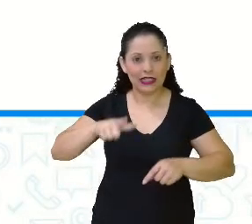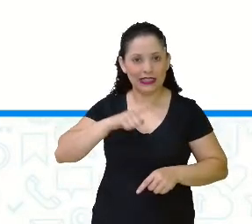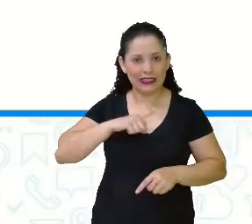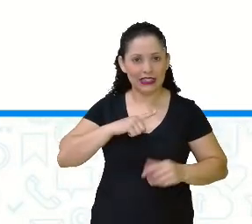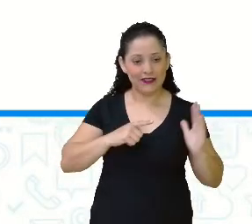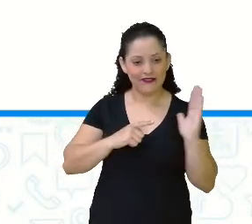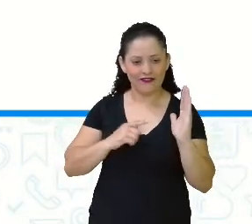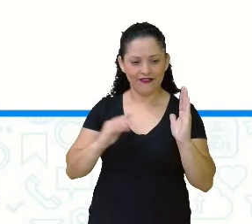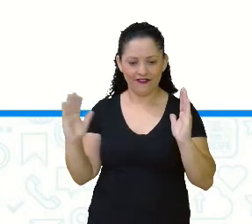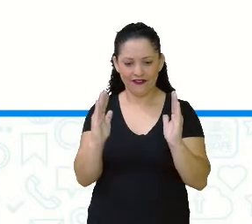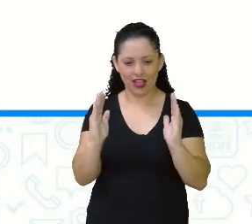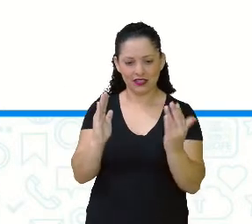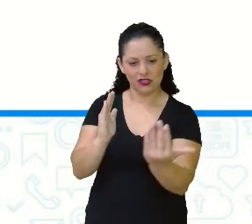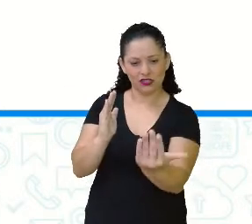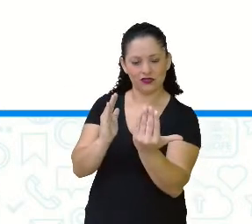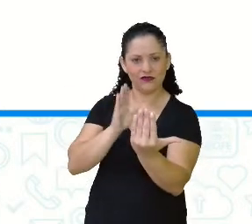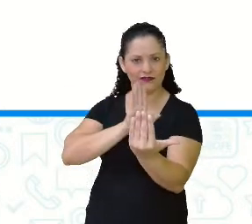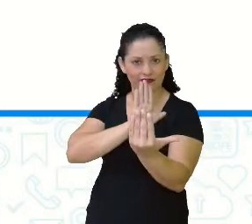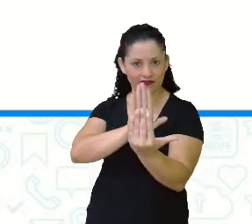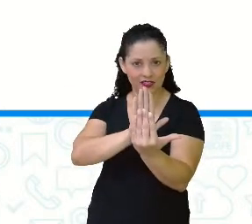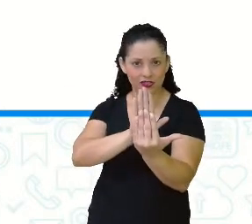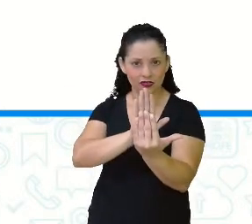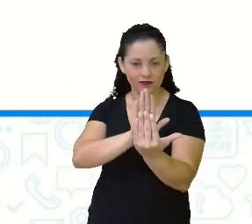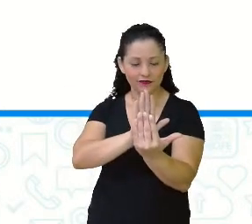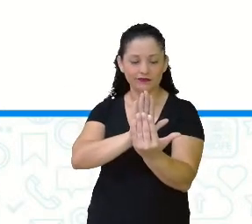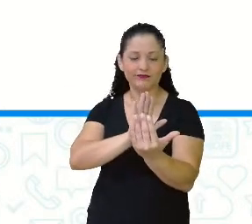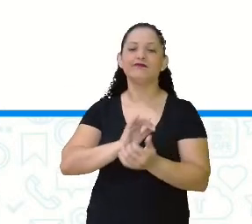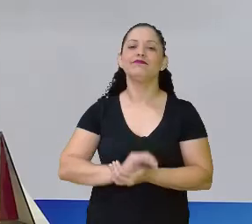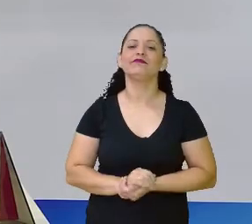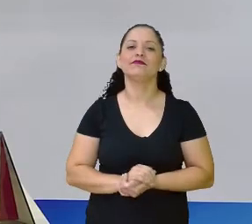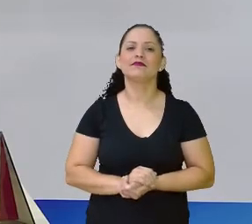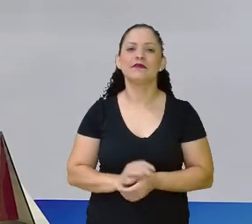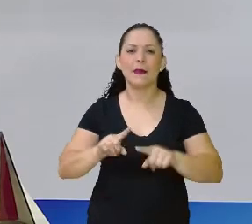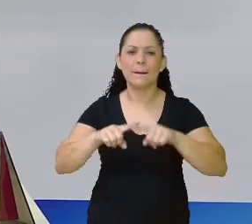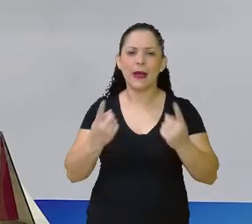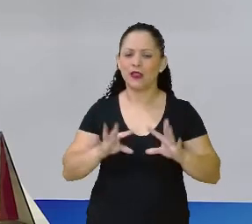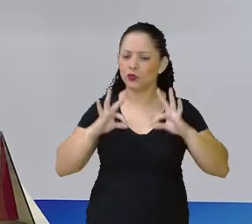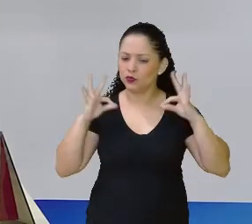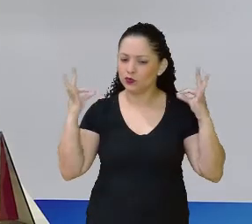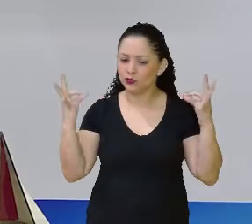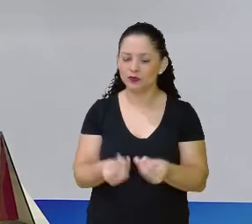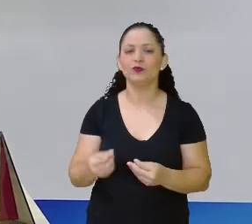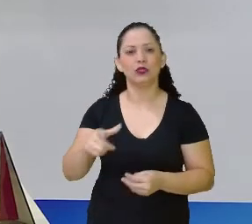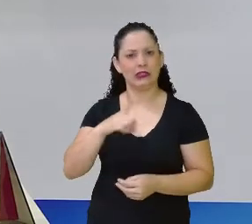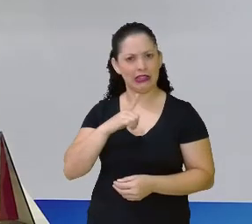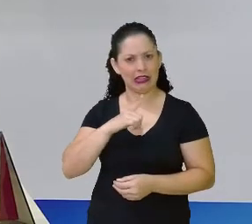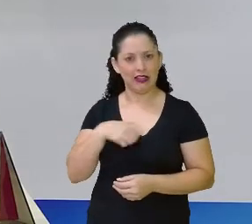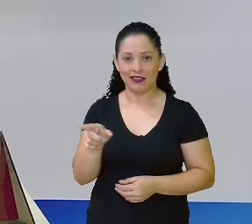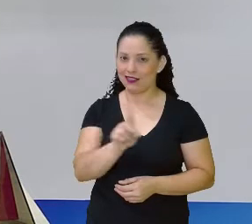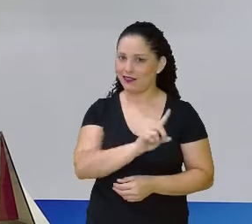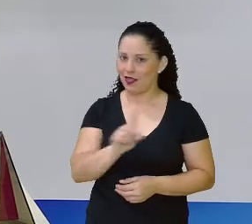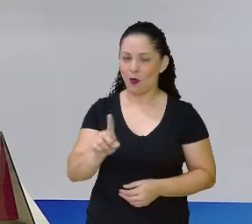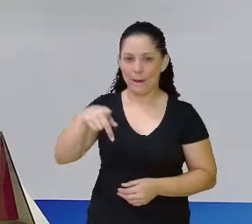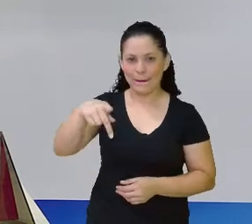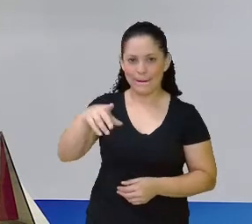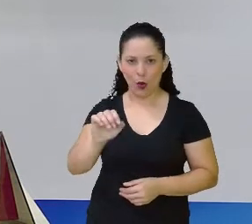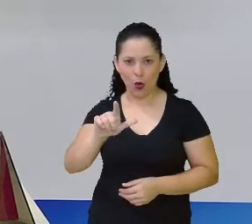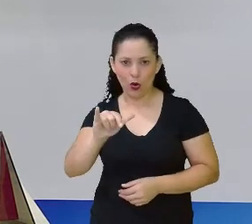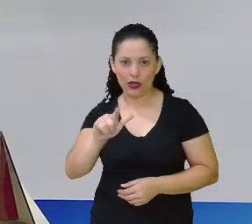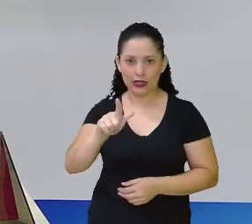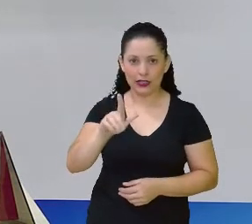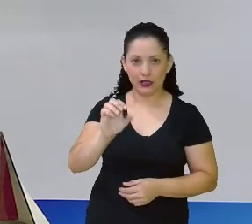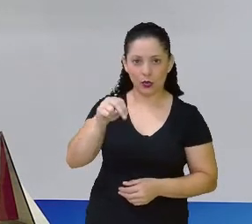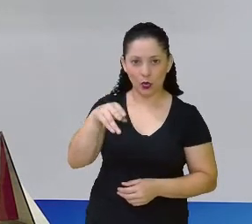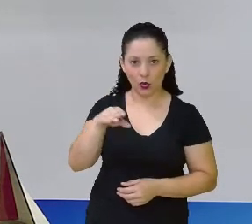faces poligonais. Professora, mas todos os sólidos são polígonos? Não são não, hein? Lembra